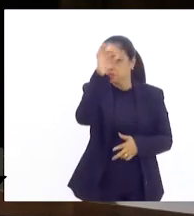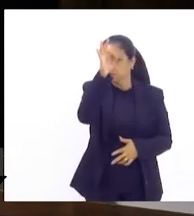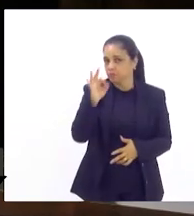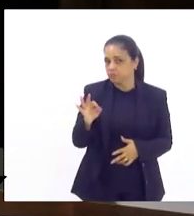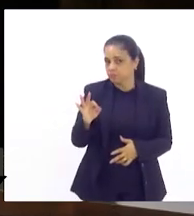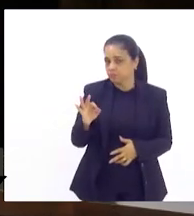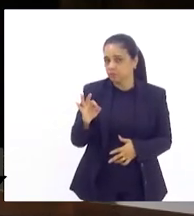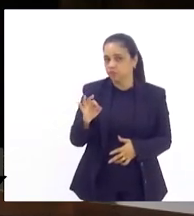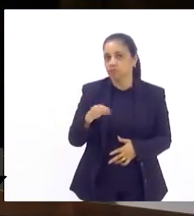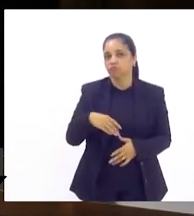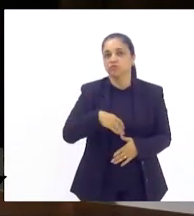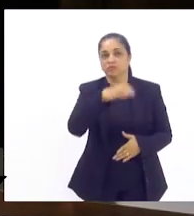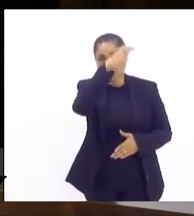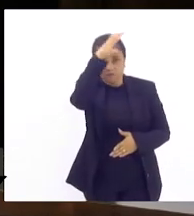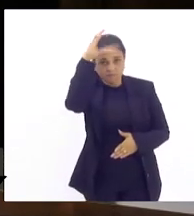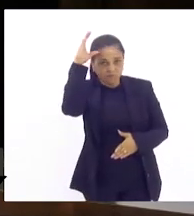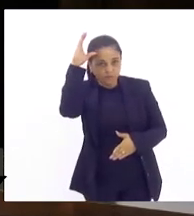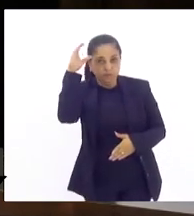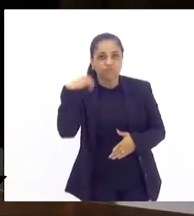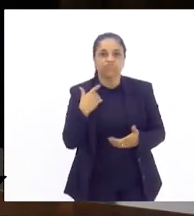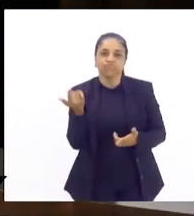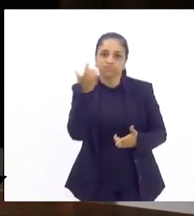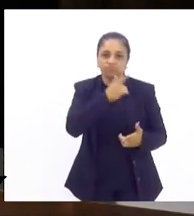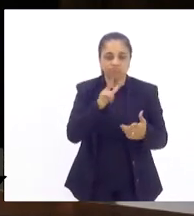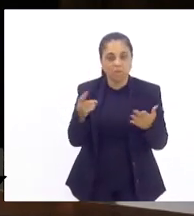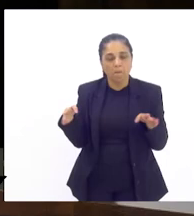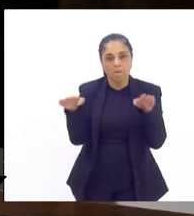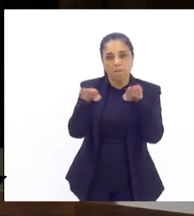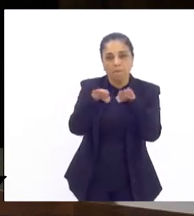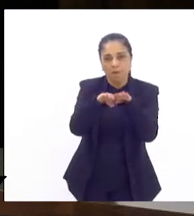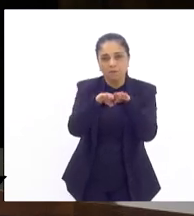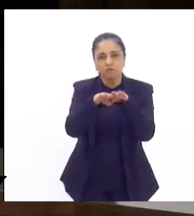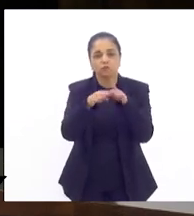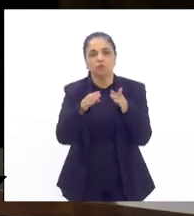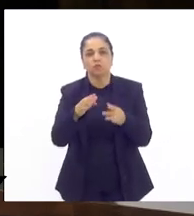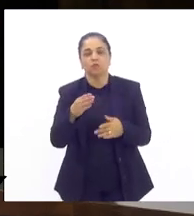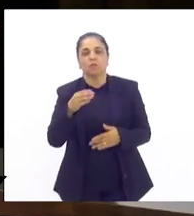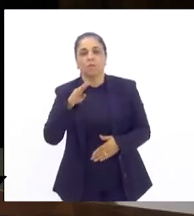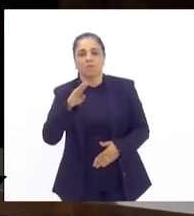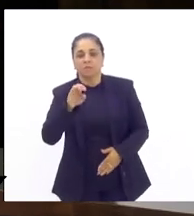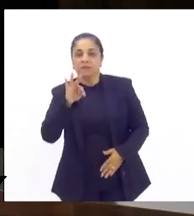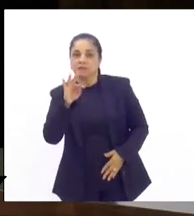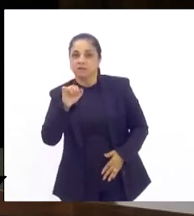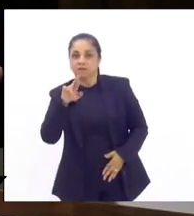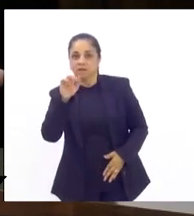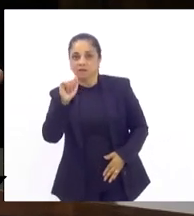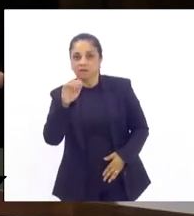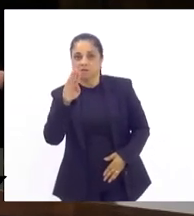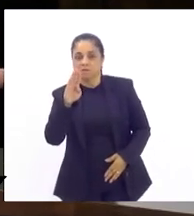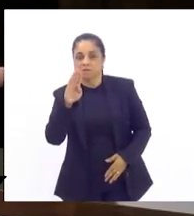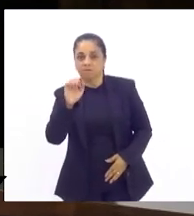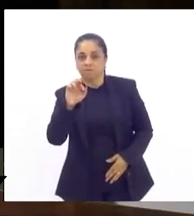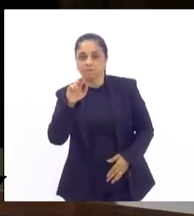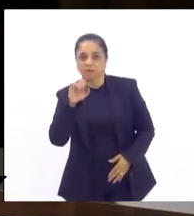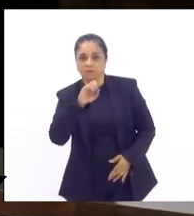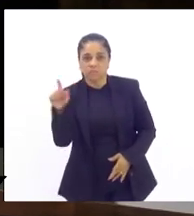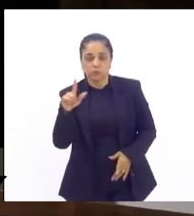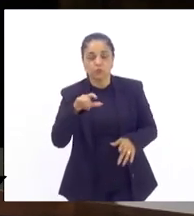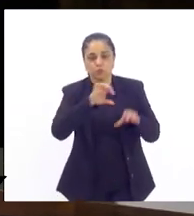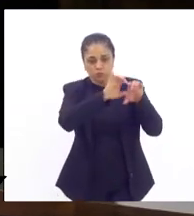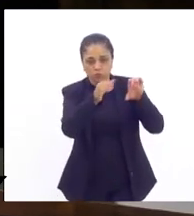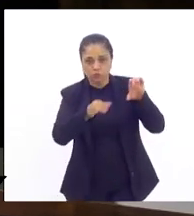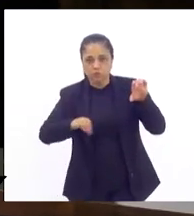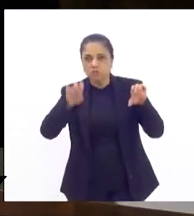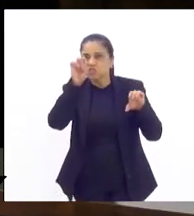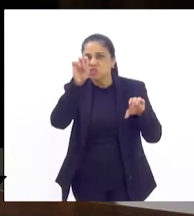número de clientes, e esse número bate com o ranking do Trata Brasil, que nós temos apenas 5% de esgoto tratado, e como